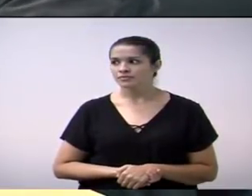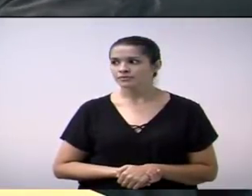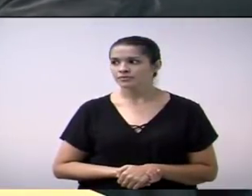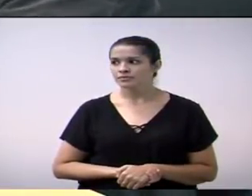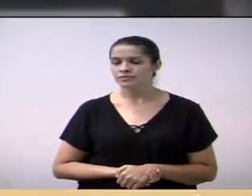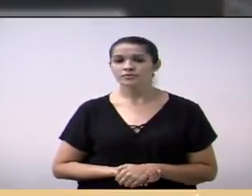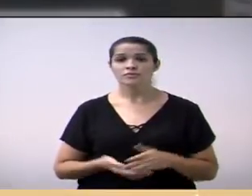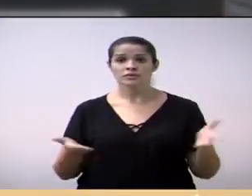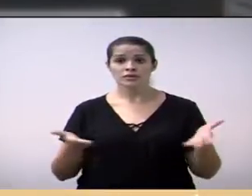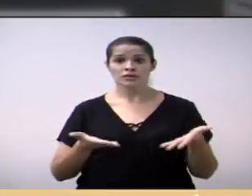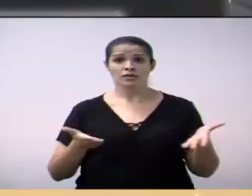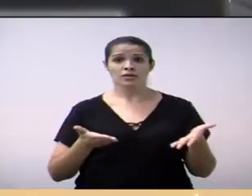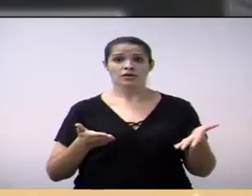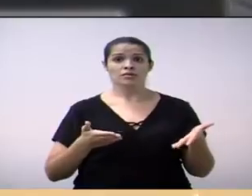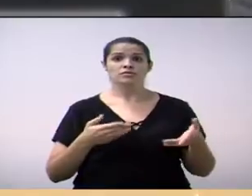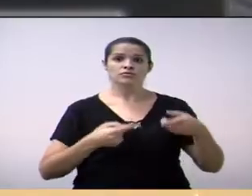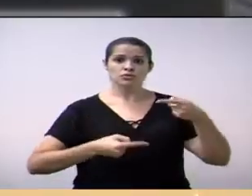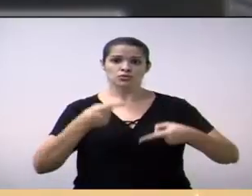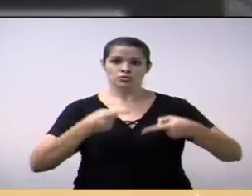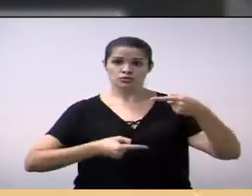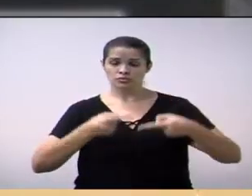Os requerimentos estão em discussão.